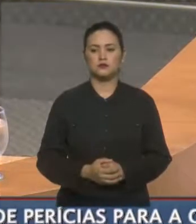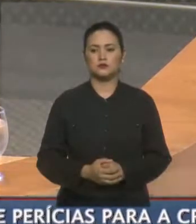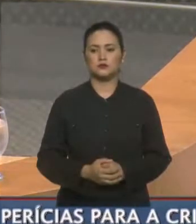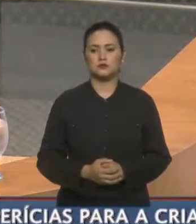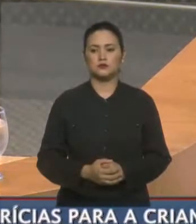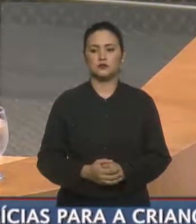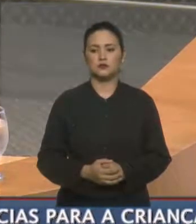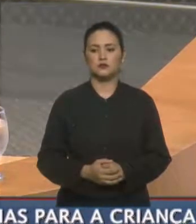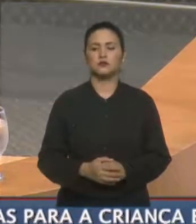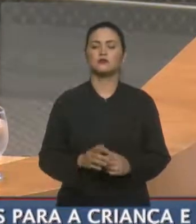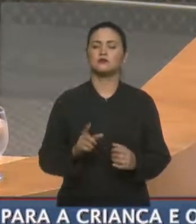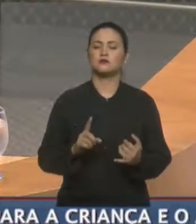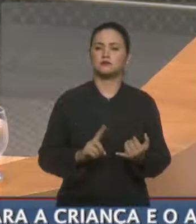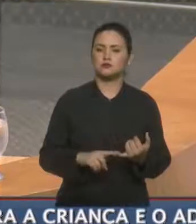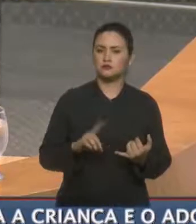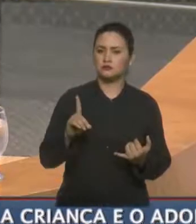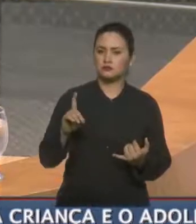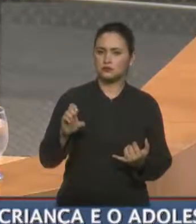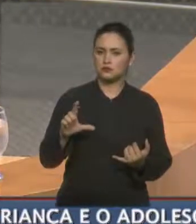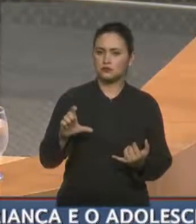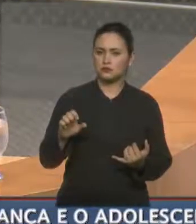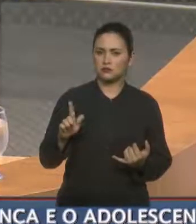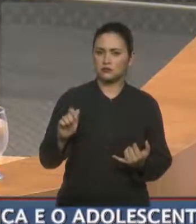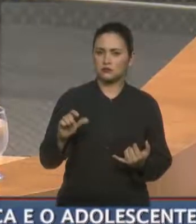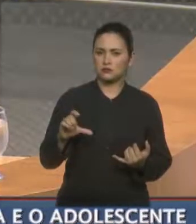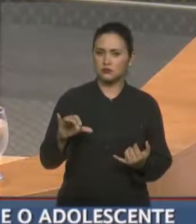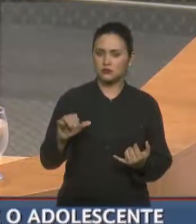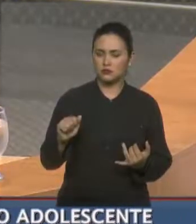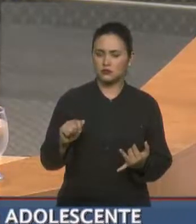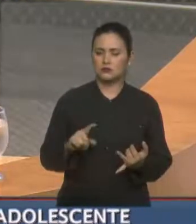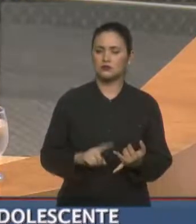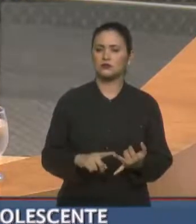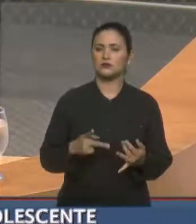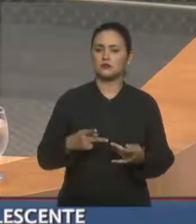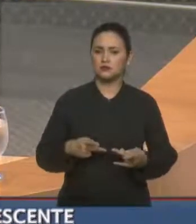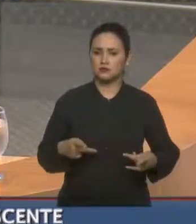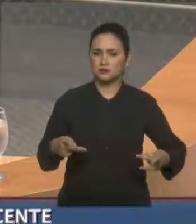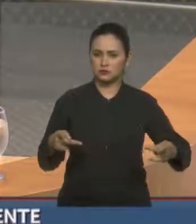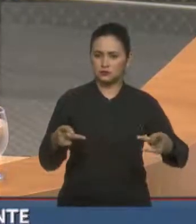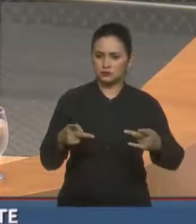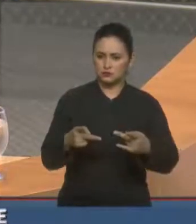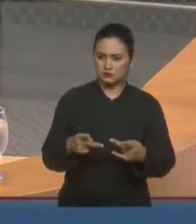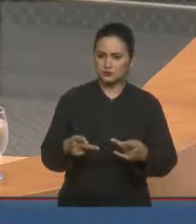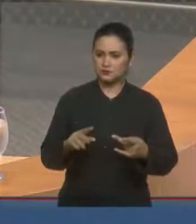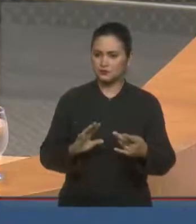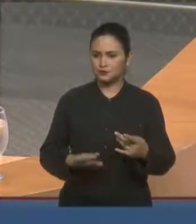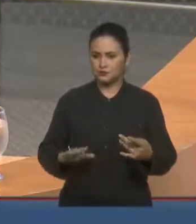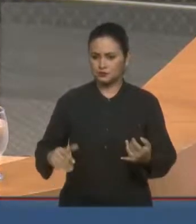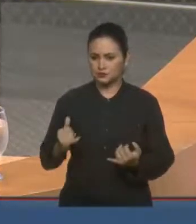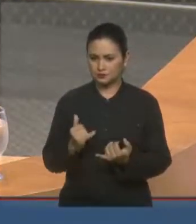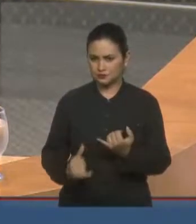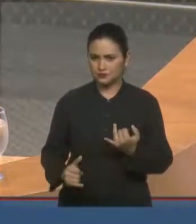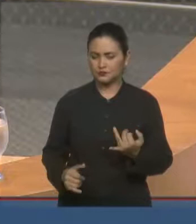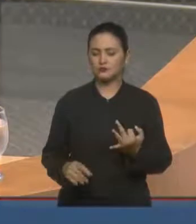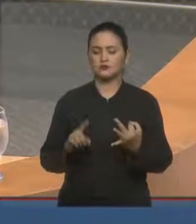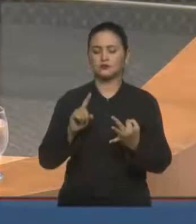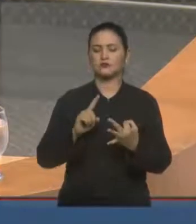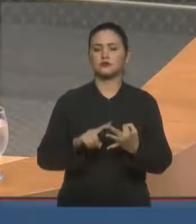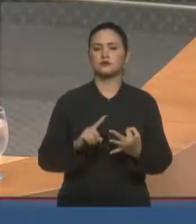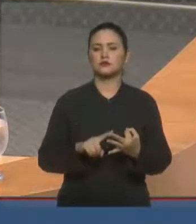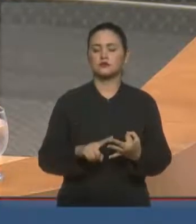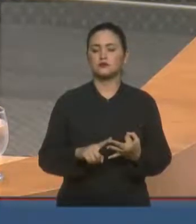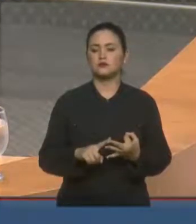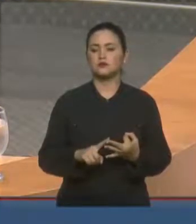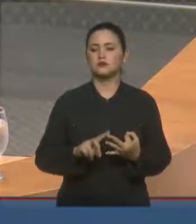pela Delegacia de Proteção à Criança e do Adolescente, a Promotoria da Infância e da Juventude e